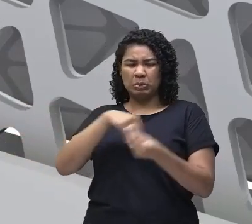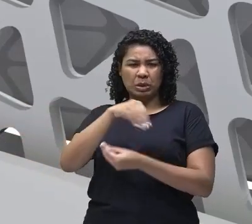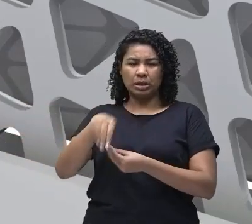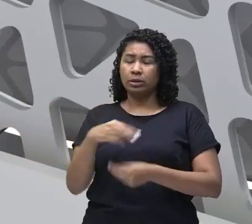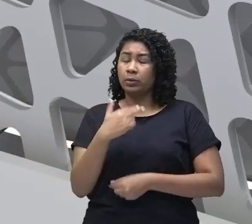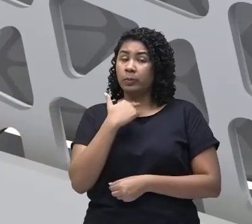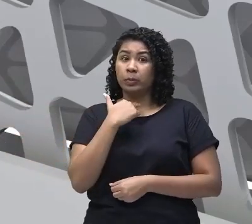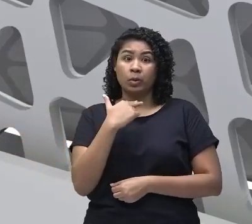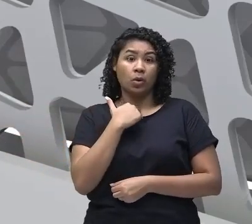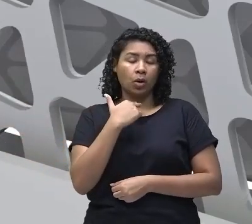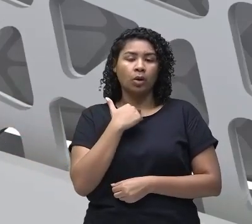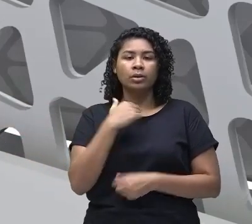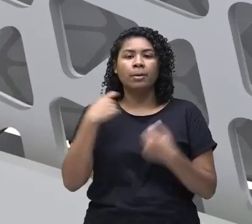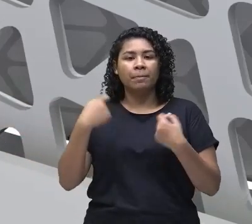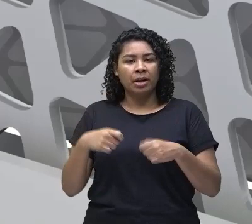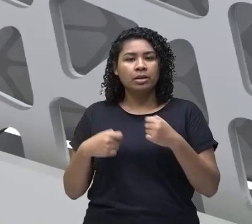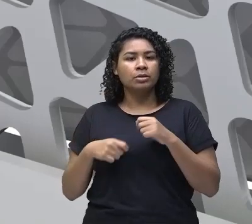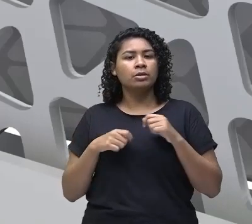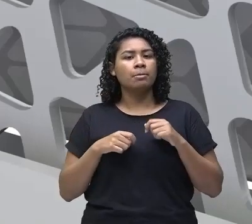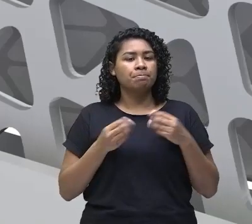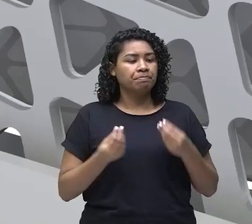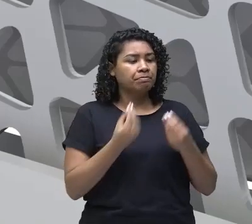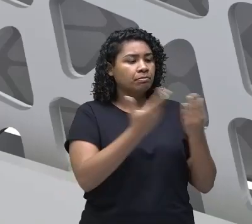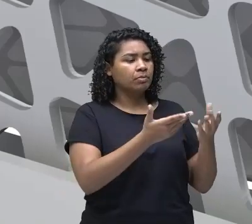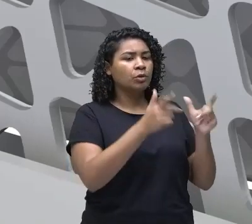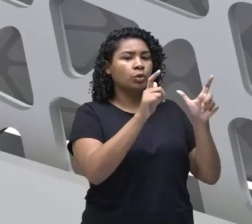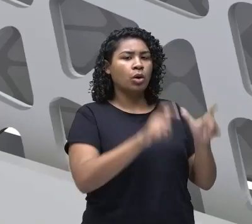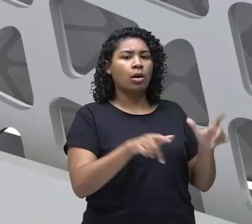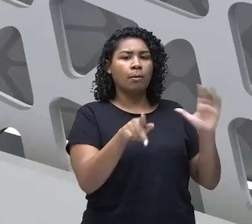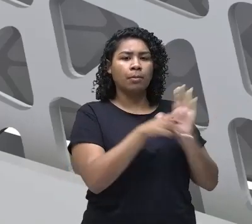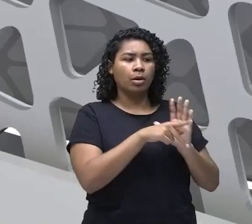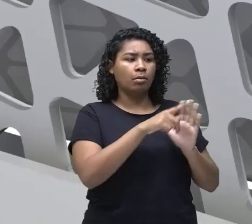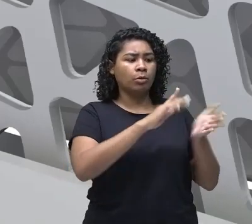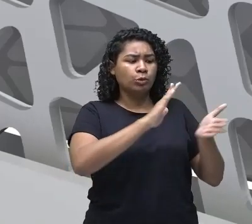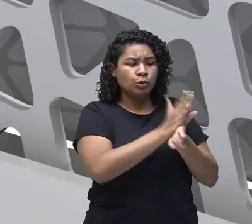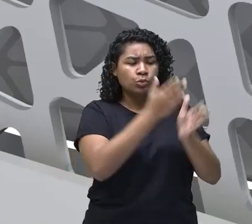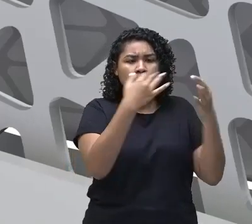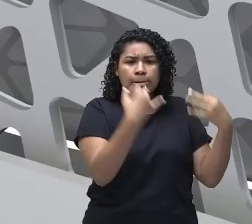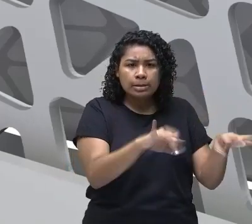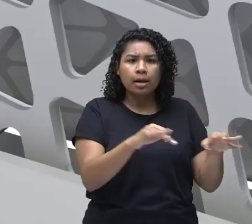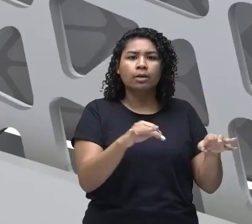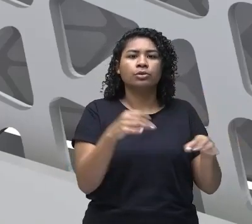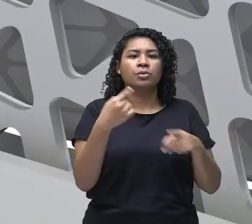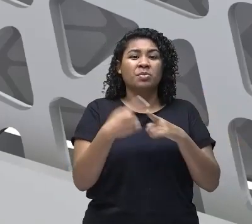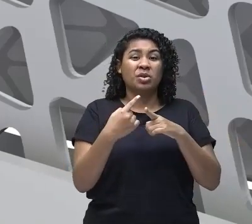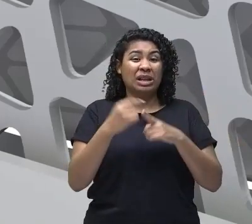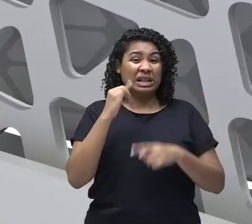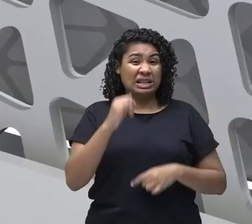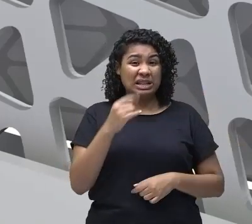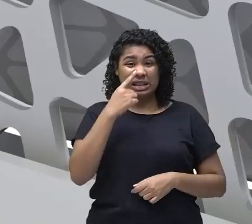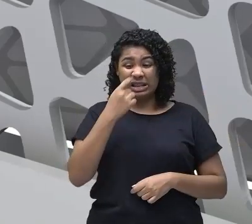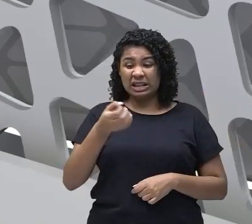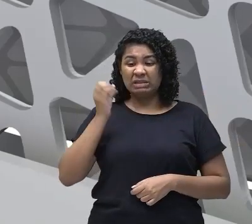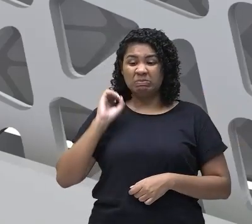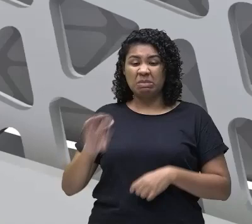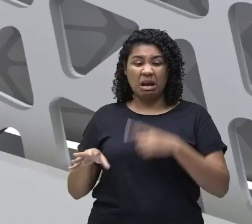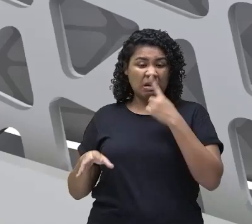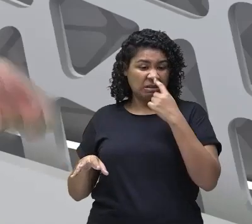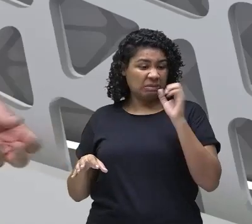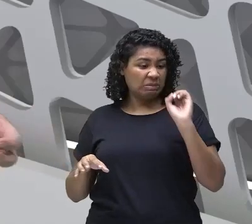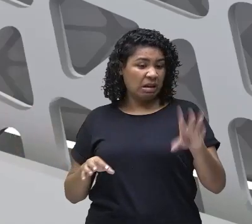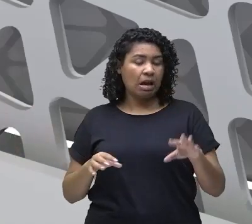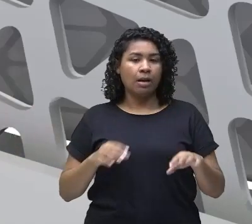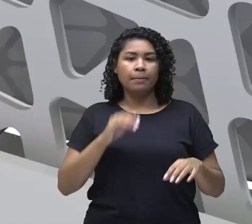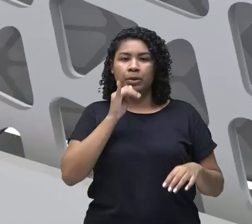precisa ser entregue no local para ser destruído de forma correta, porque se você já viu por aí